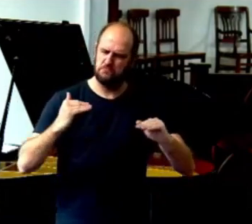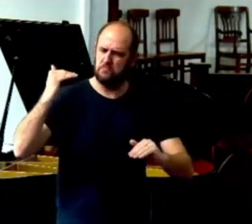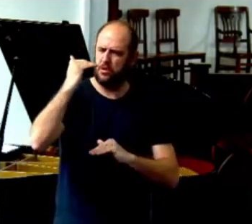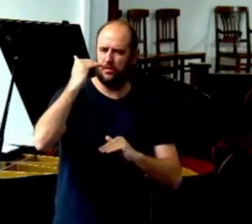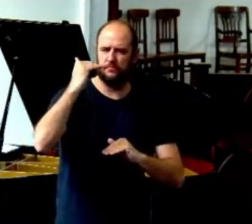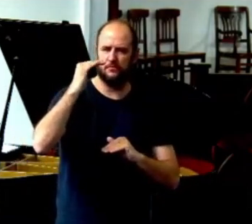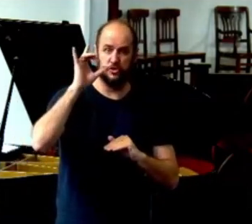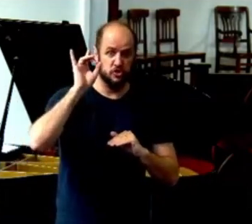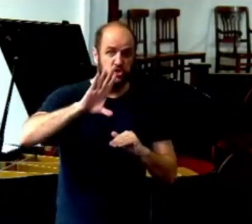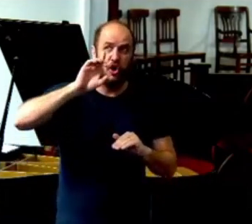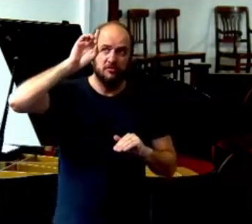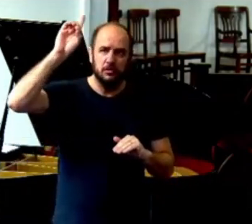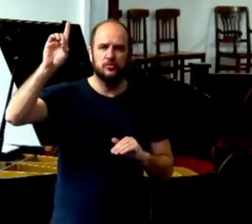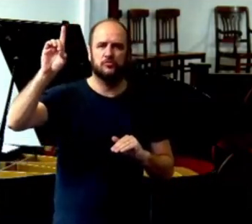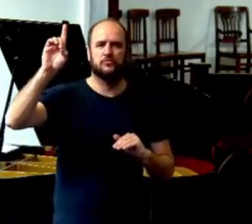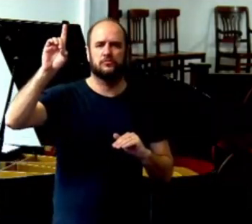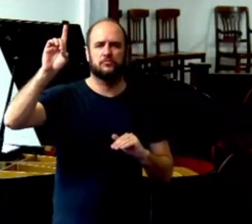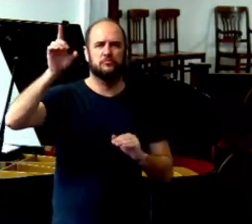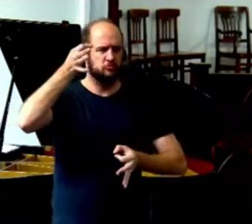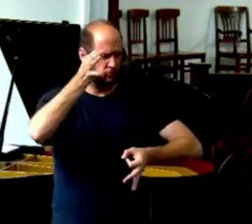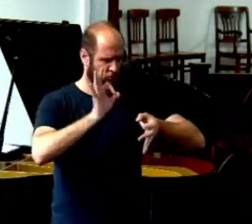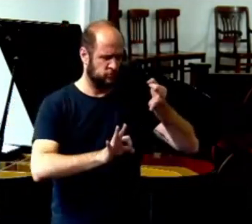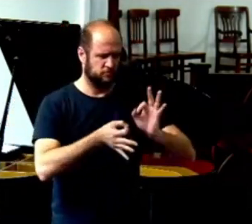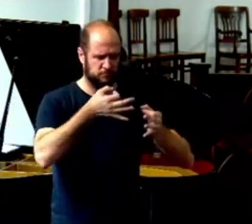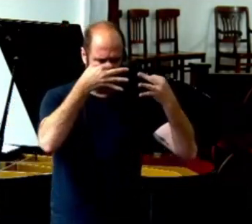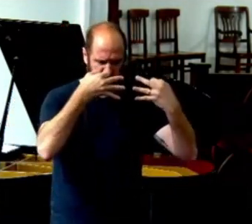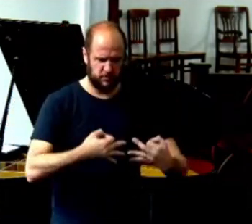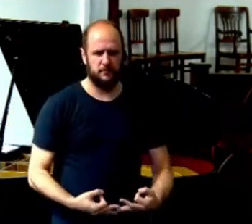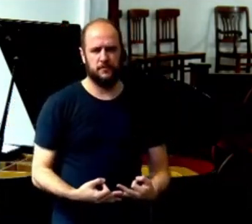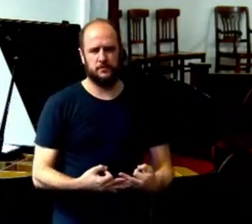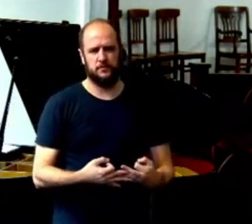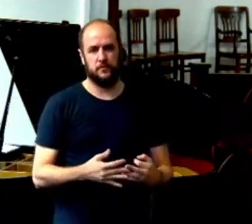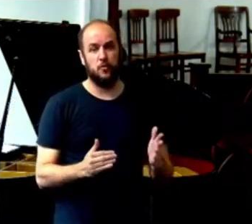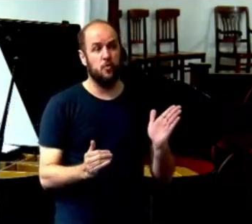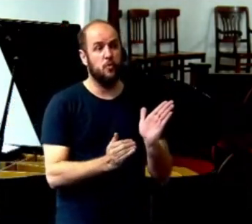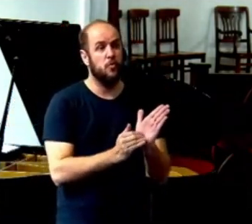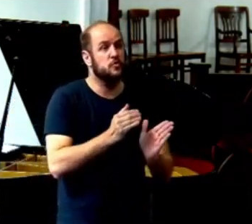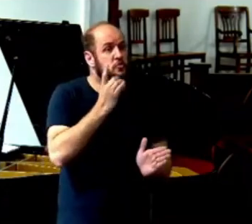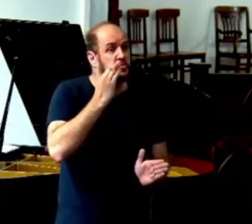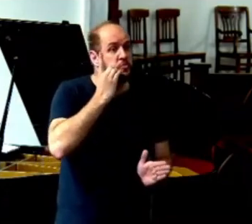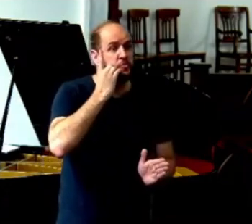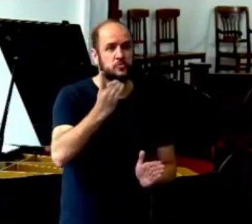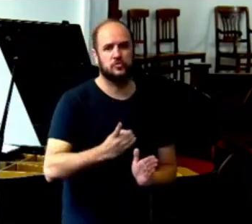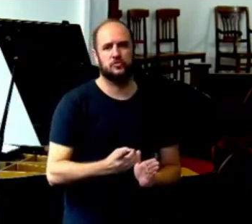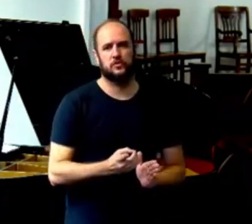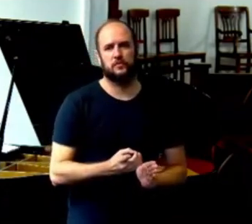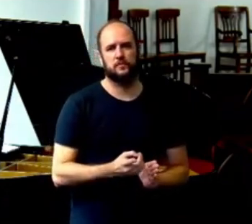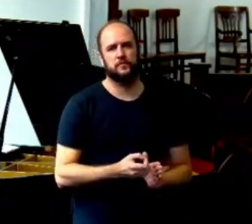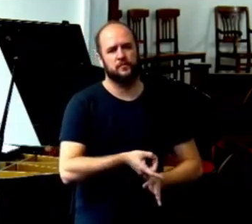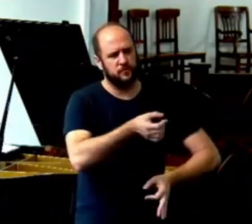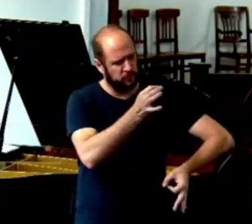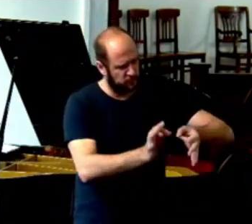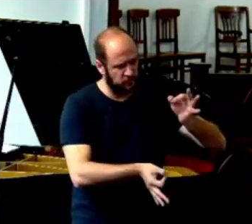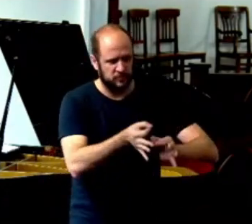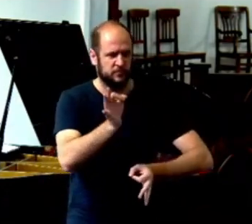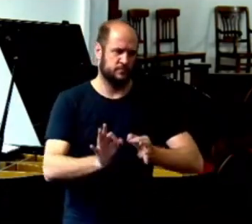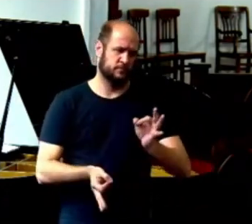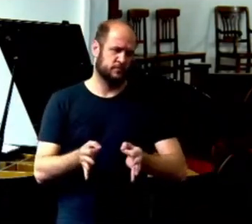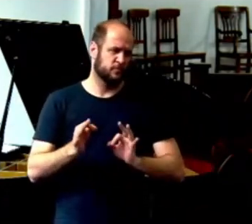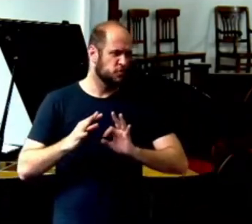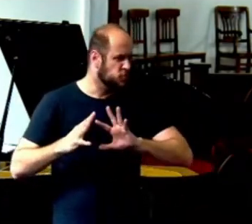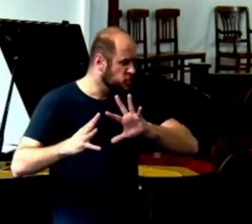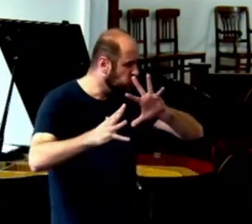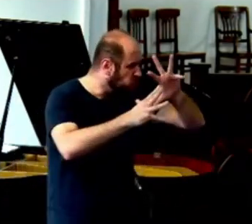Deus. Ele julga perfeitamente. E no último dia, julgará. E